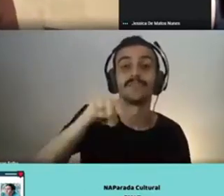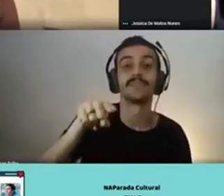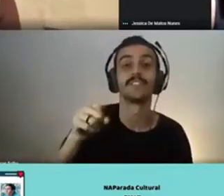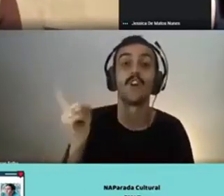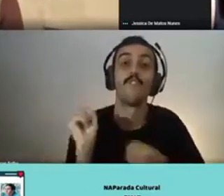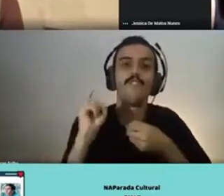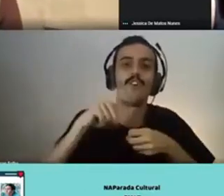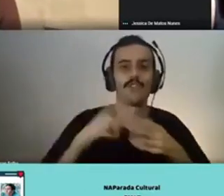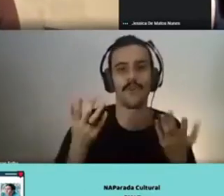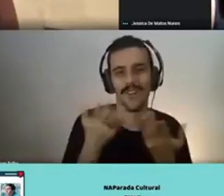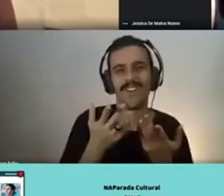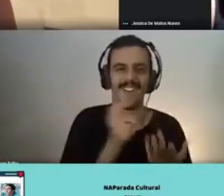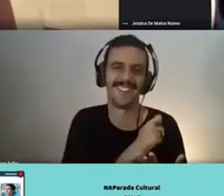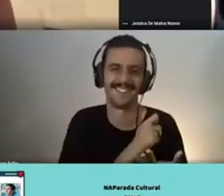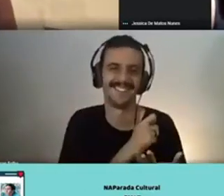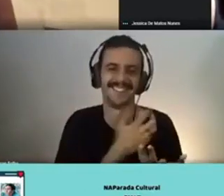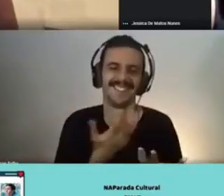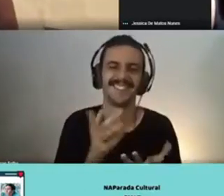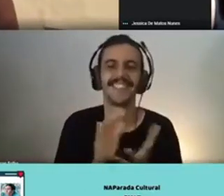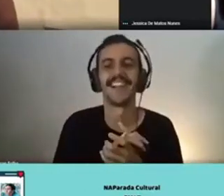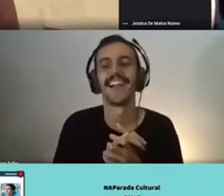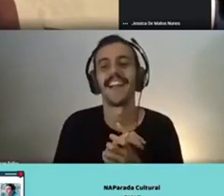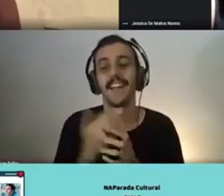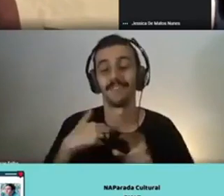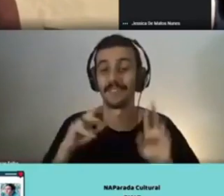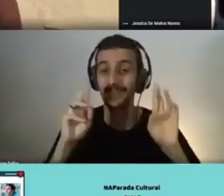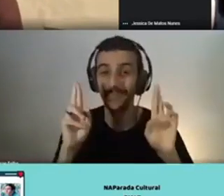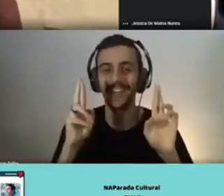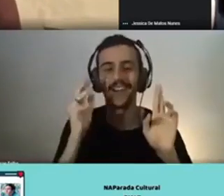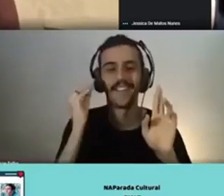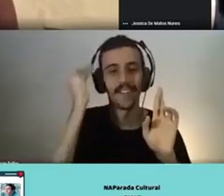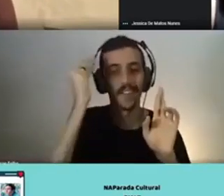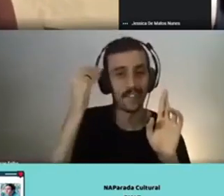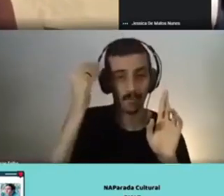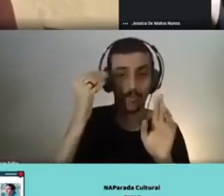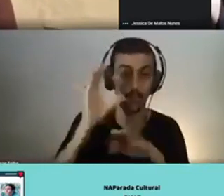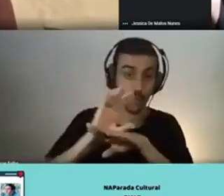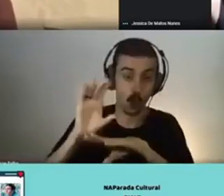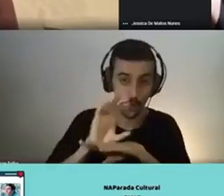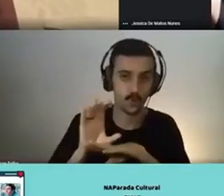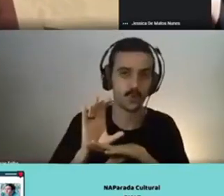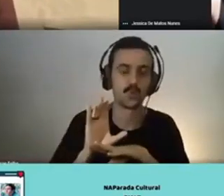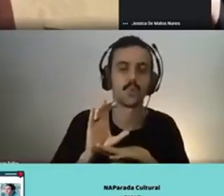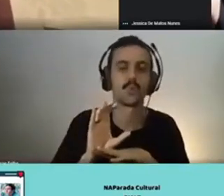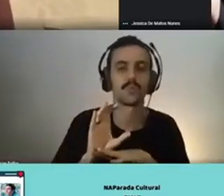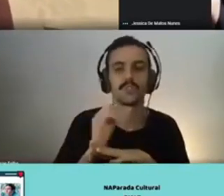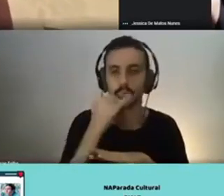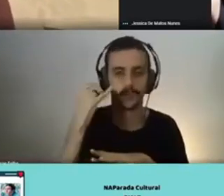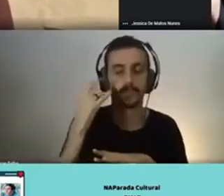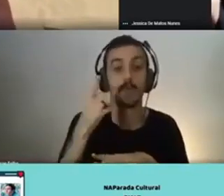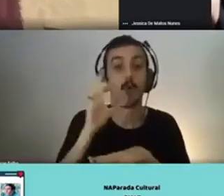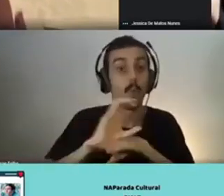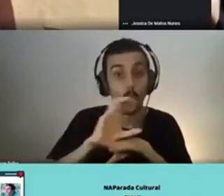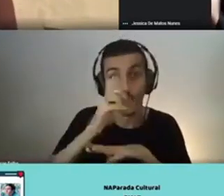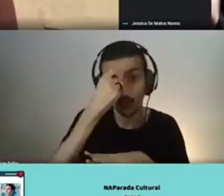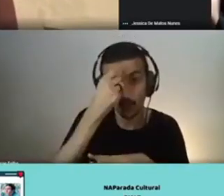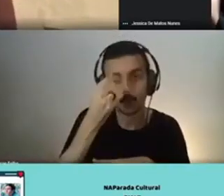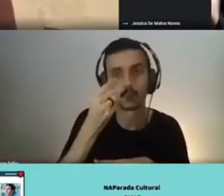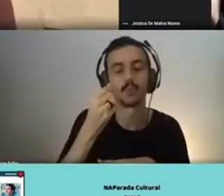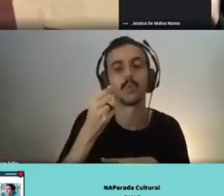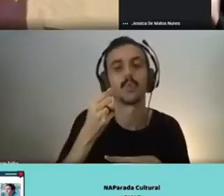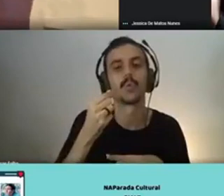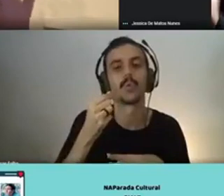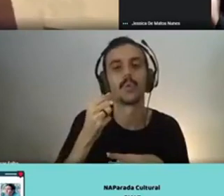a faculdade possa ser uma experiência super positiva, que com certeza vai ser, né? E quero nos deixar, o NAP se